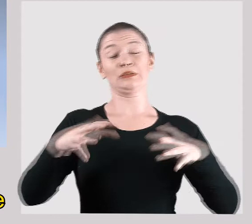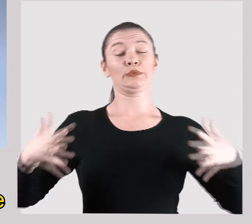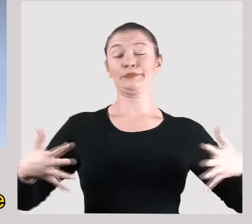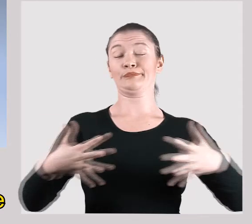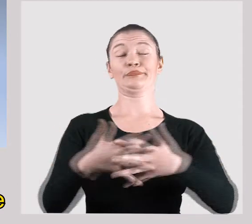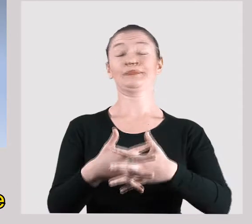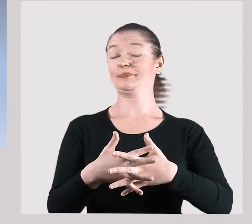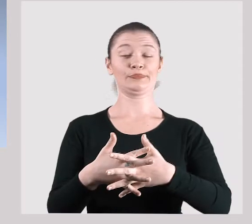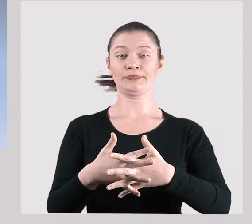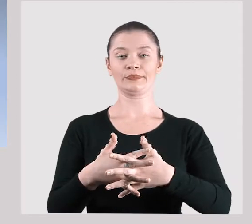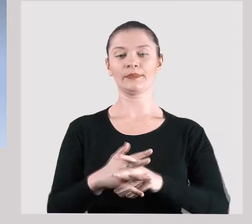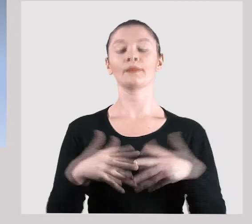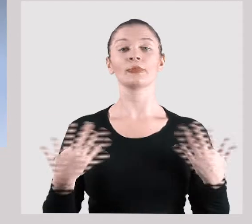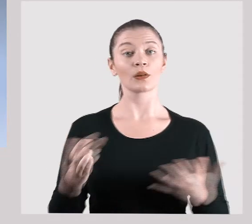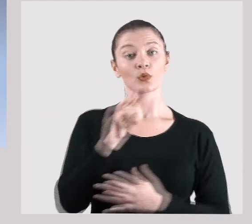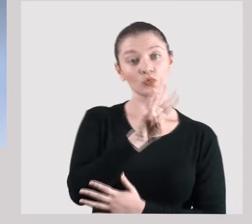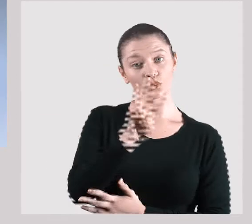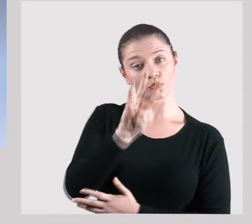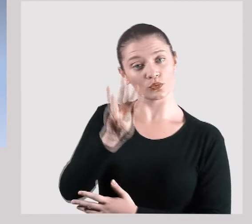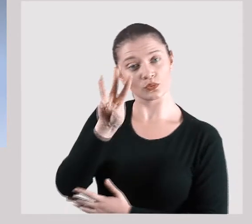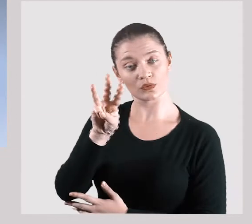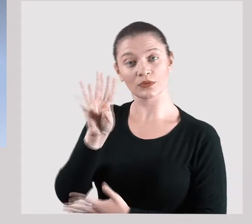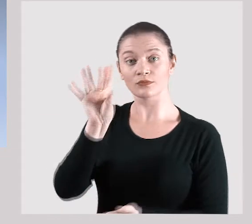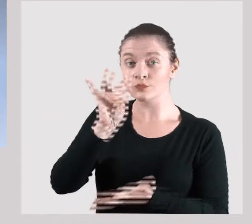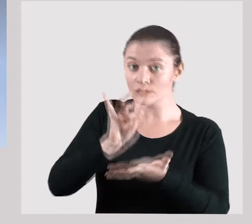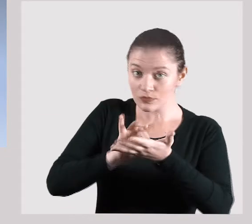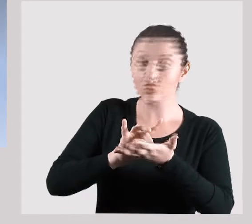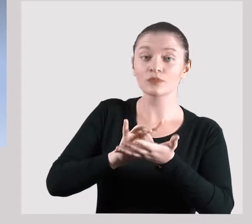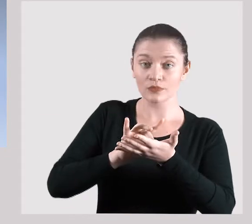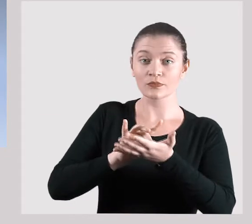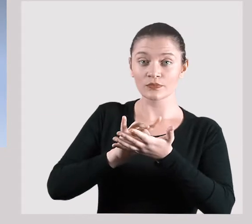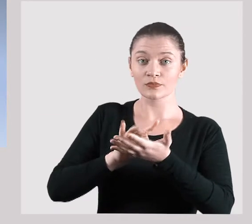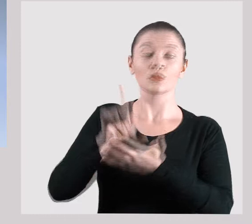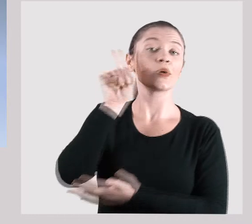Então aqui a gente tem no site oficial da Sociedade Norte-Americana de Intersexo,